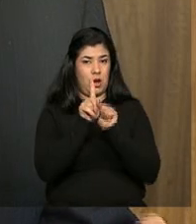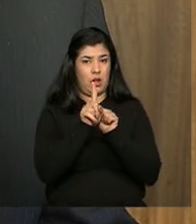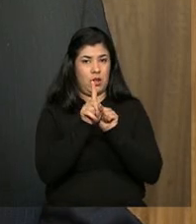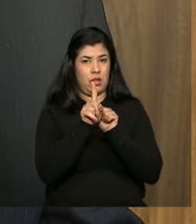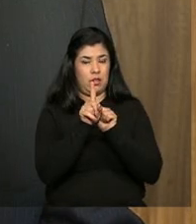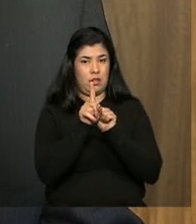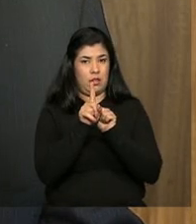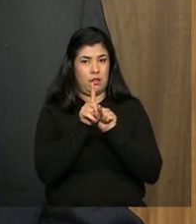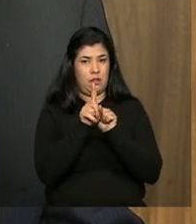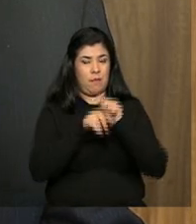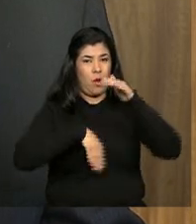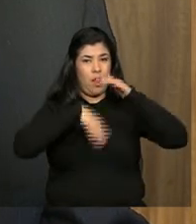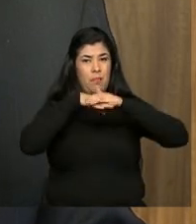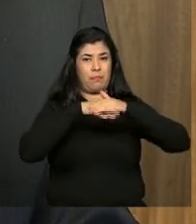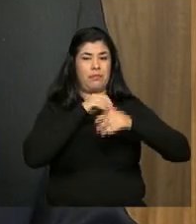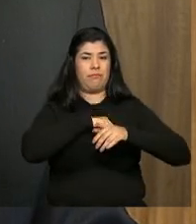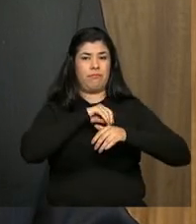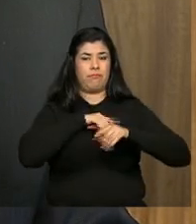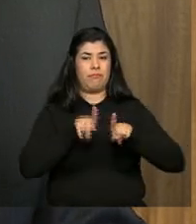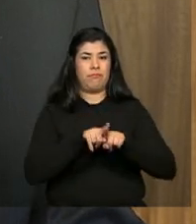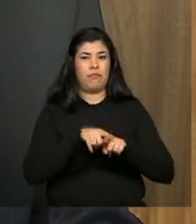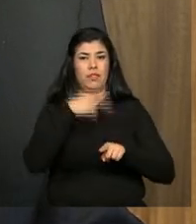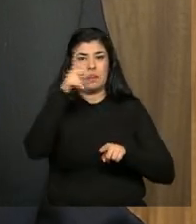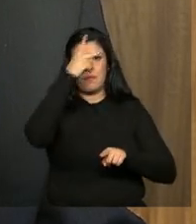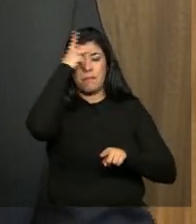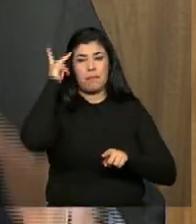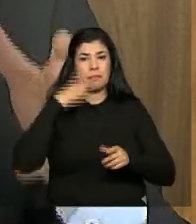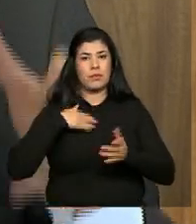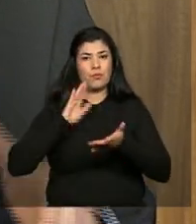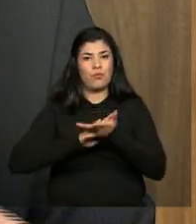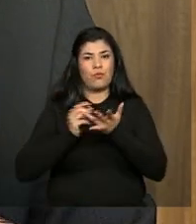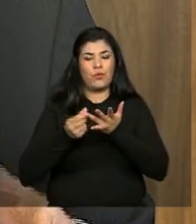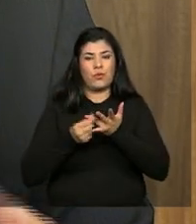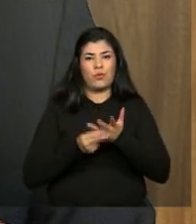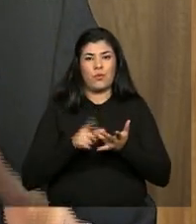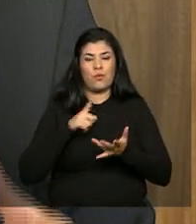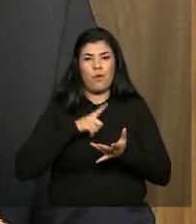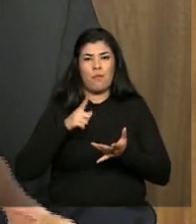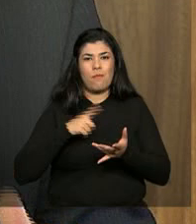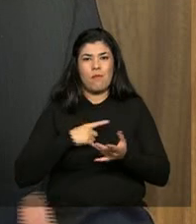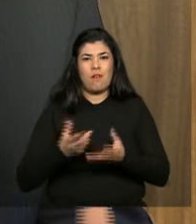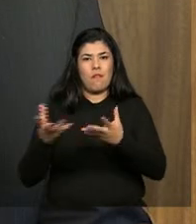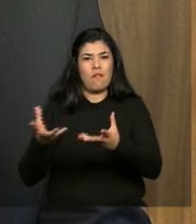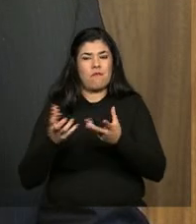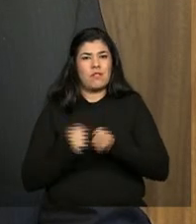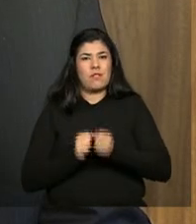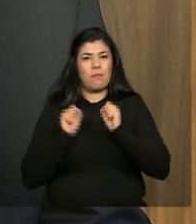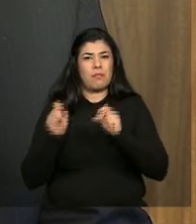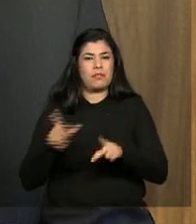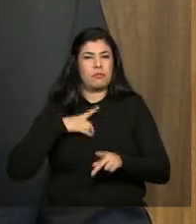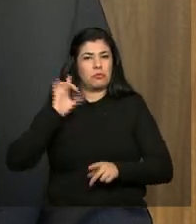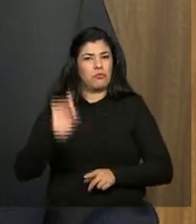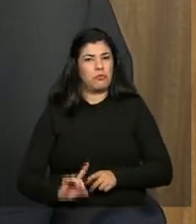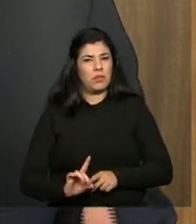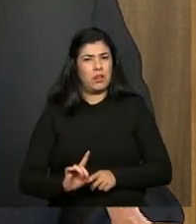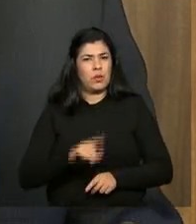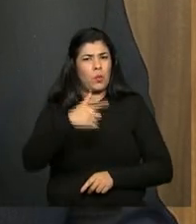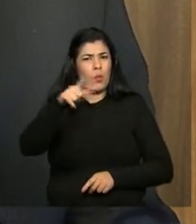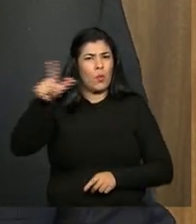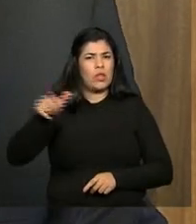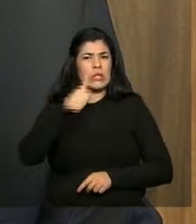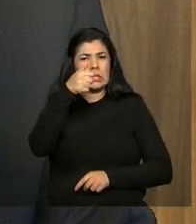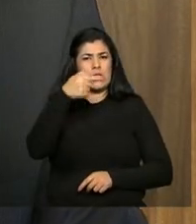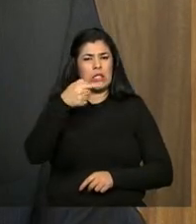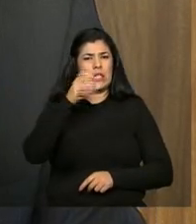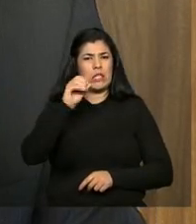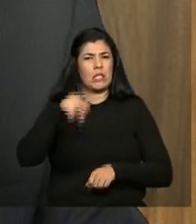cônjuge recebe pelo resto da vida uma atenção é uma disfunção que não existe em 134 países que nós analisamos nós estamos colocando